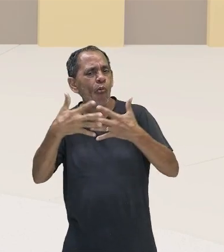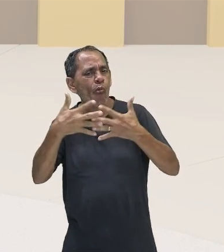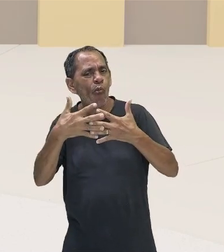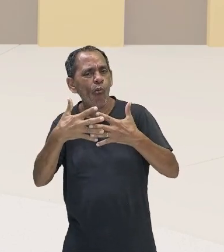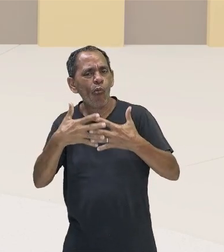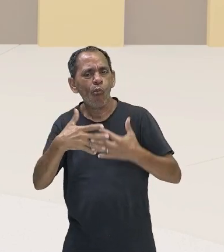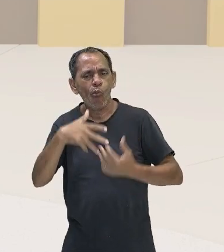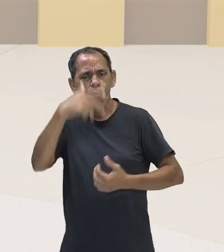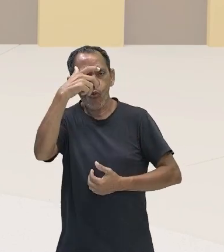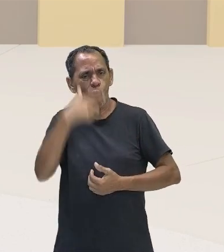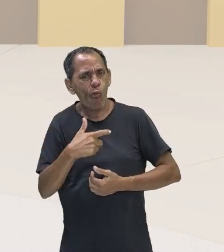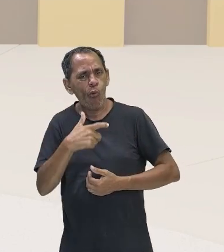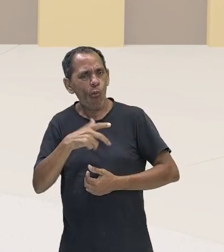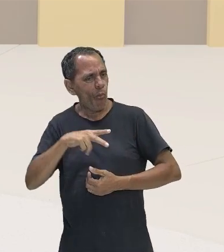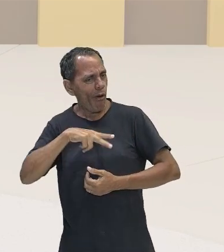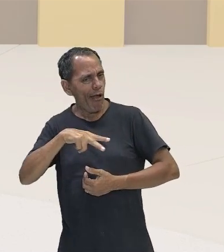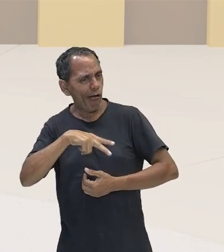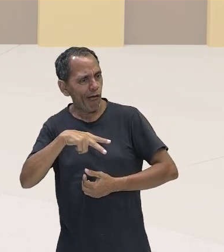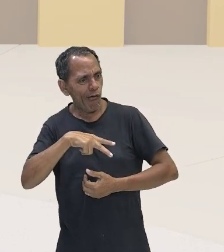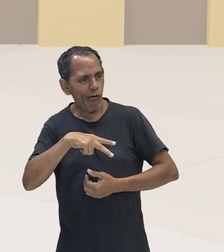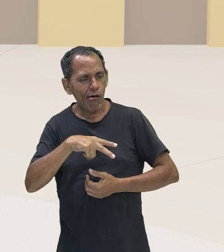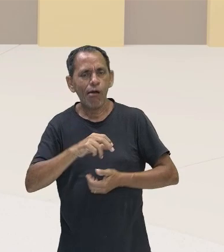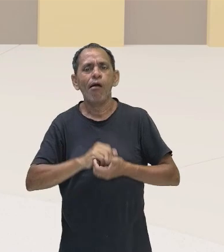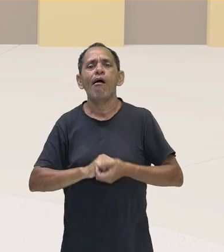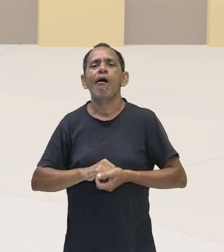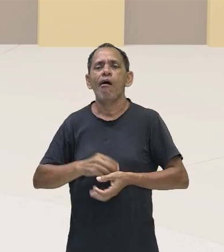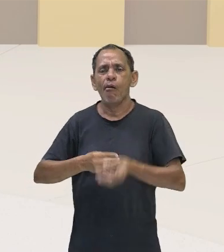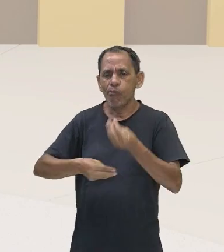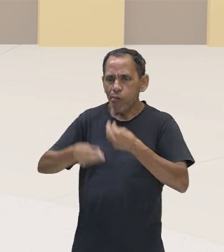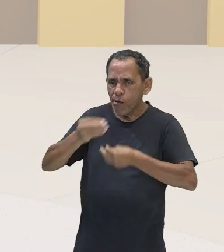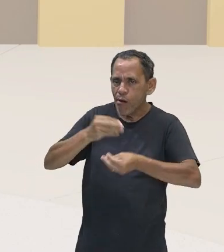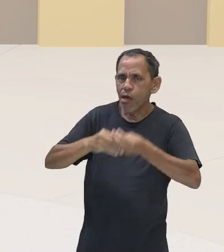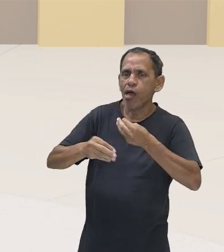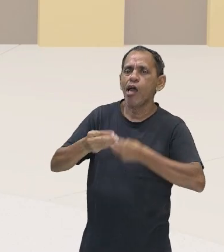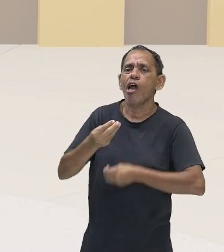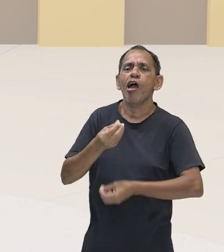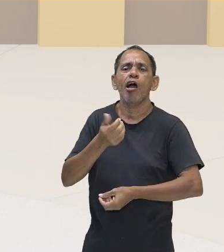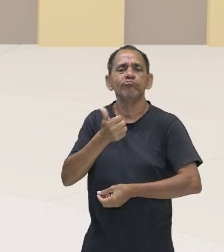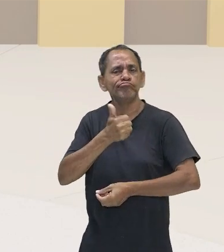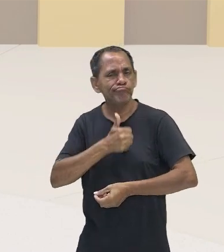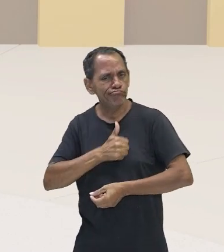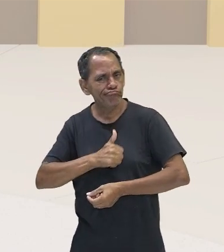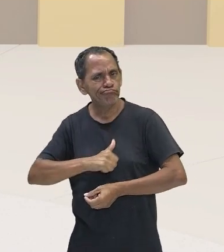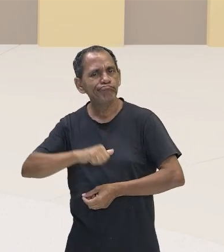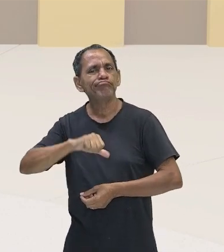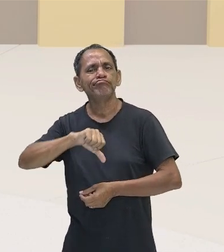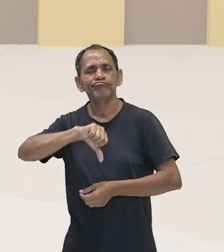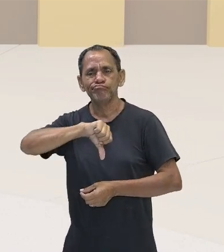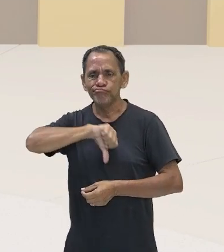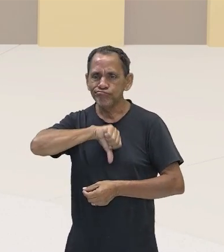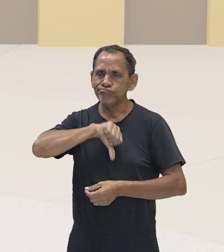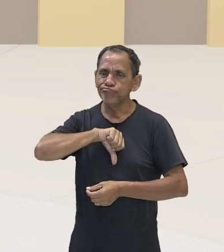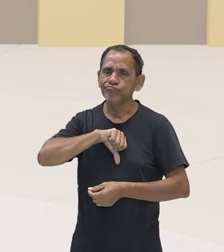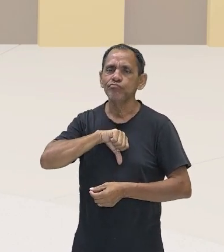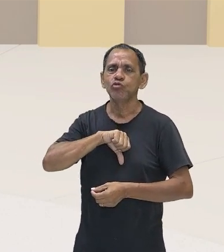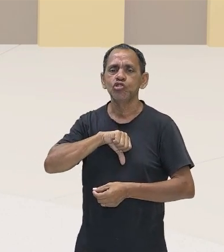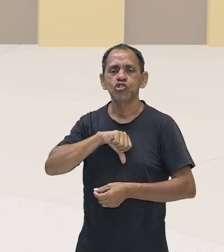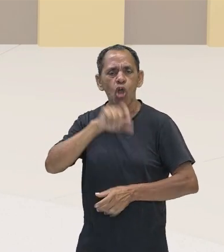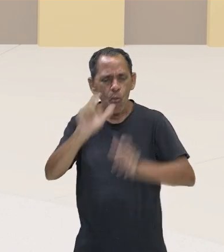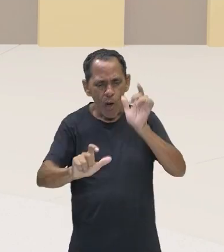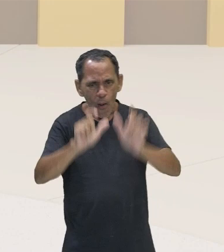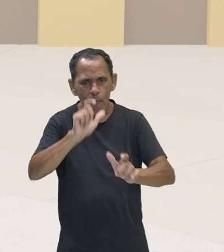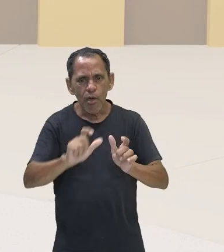pessoal, né? Seguindo aqui nos nossos sinais de baixa autoestima. Então, a pessoa que leva todos esses conflitos para o